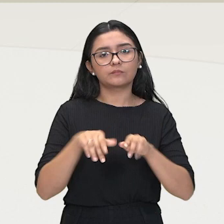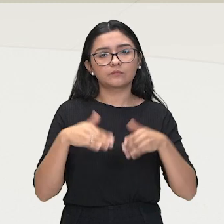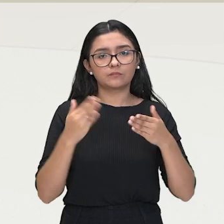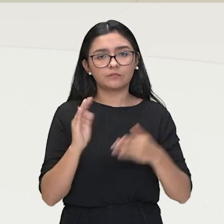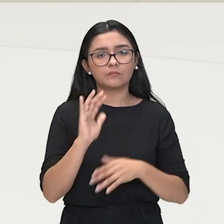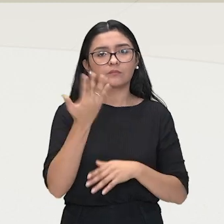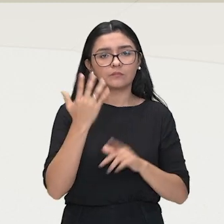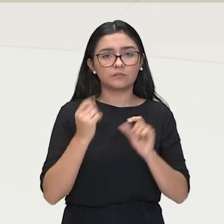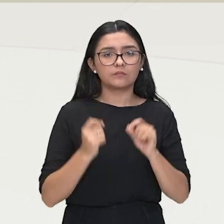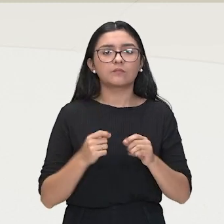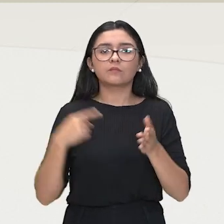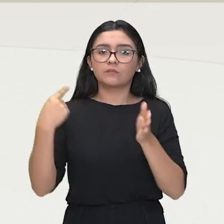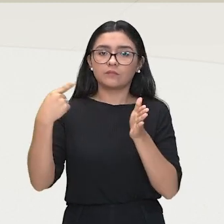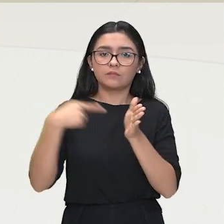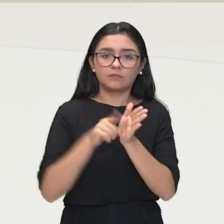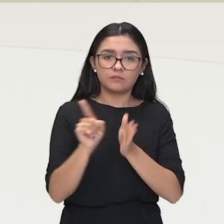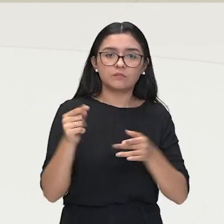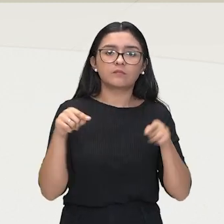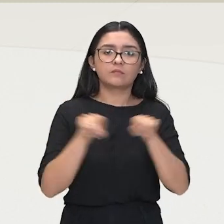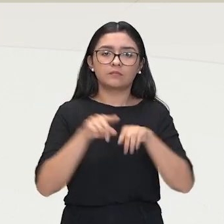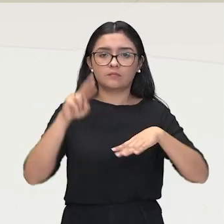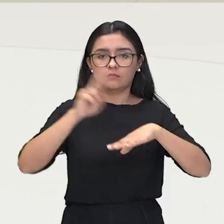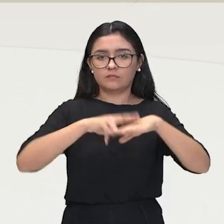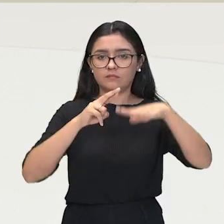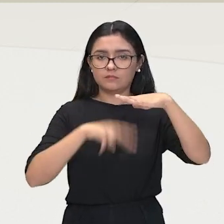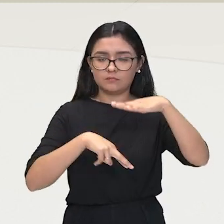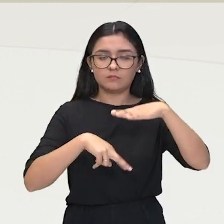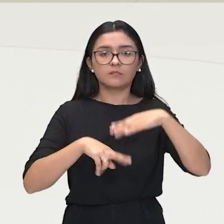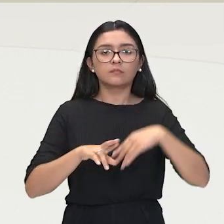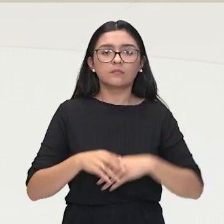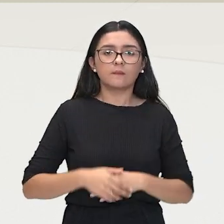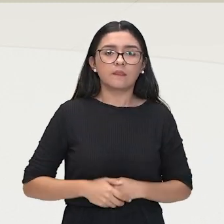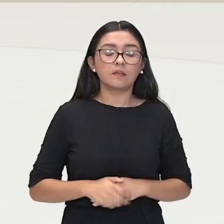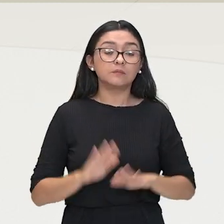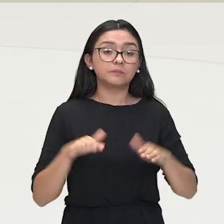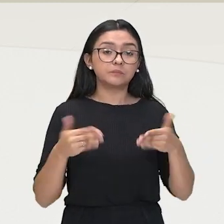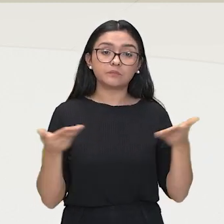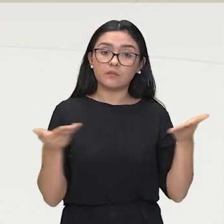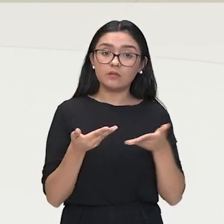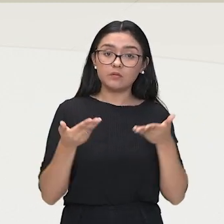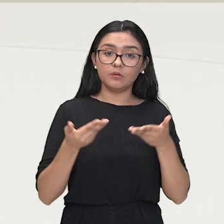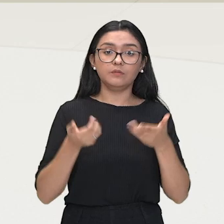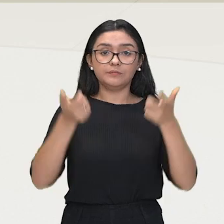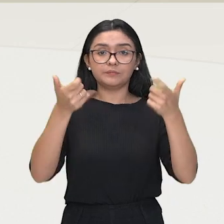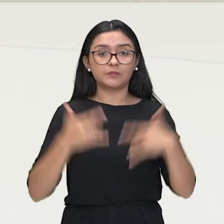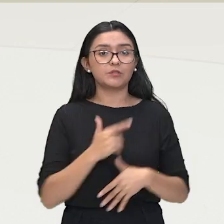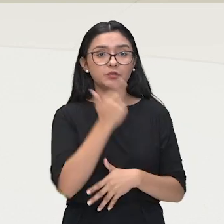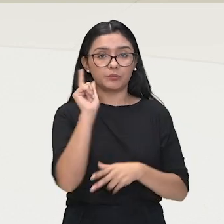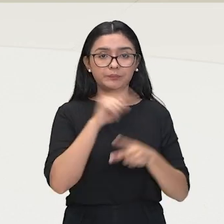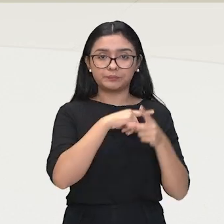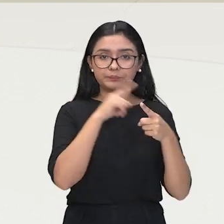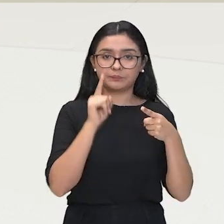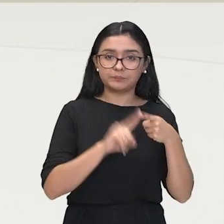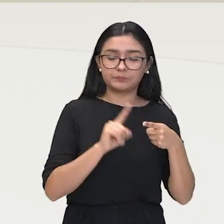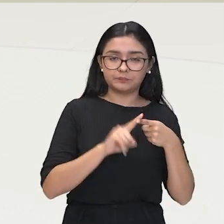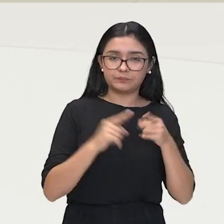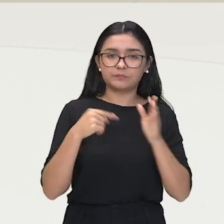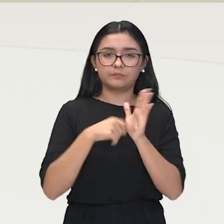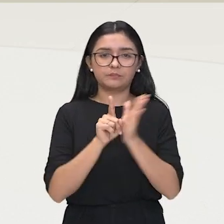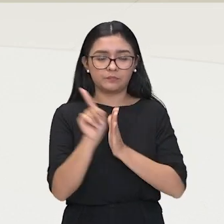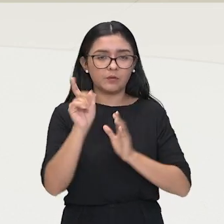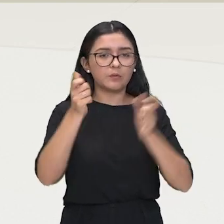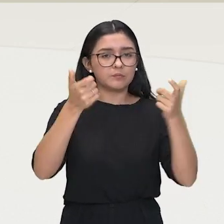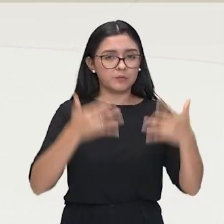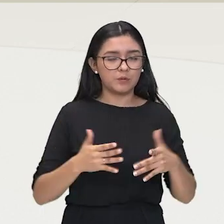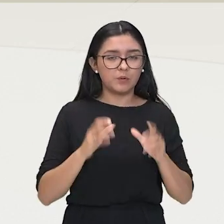reflexão e aconteceu refração. Mas agora, eu quero falar de um outro fenômeno. Nós já falamos aqui sobre o fenômeno da reflexão,